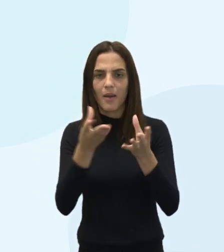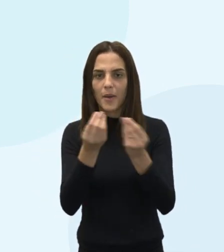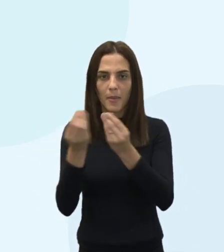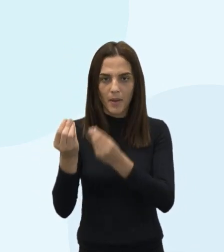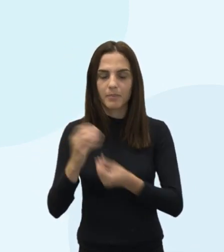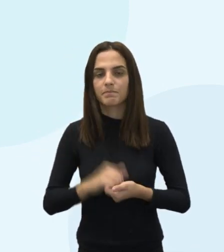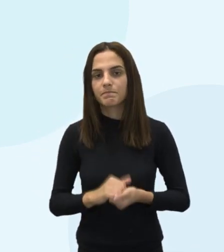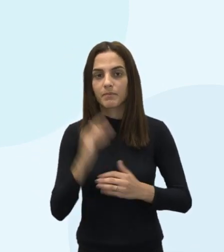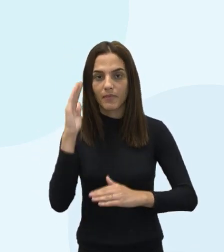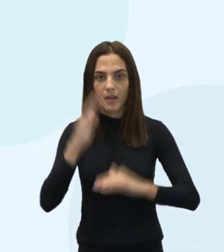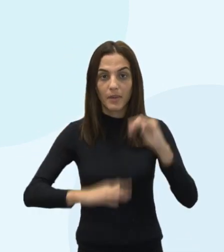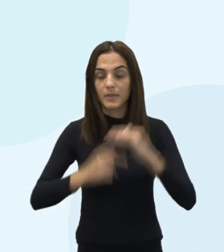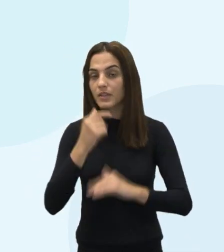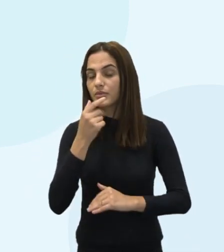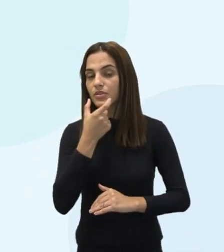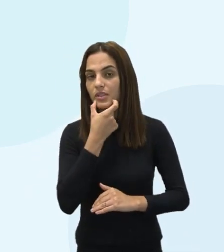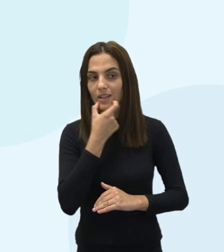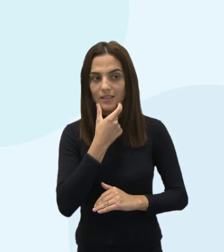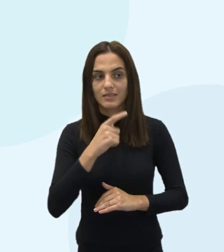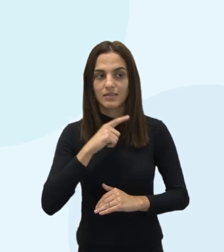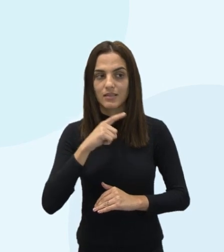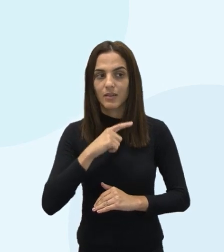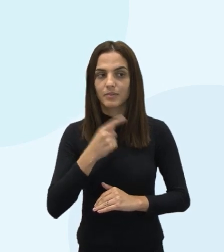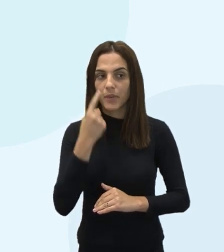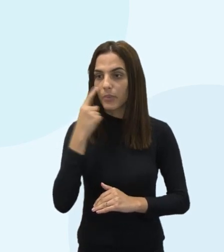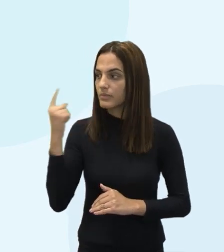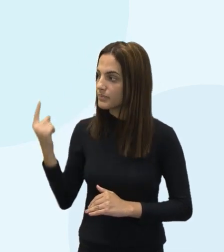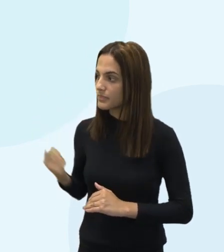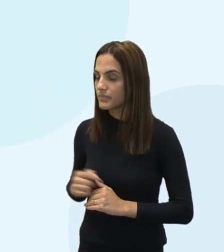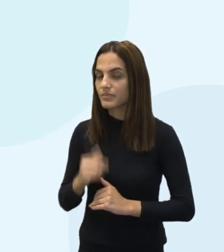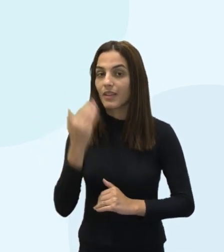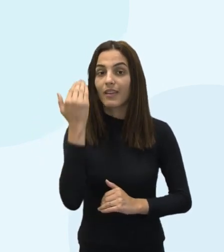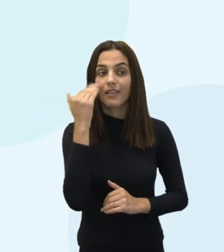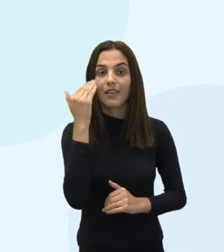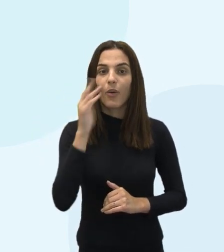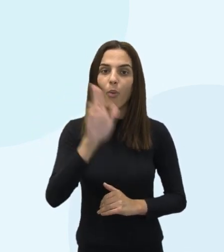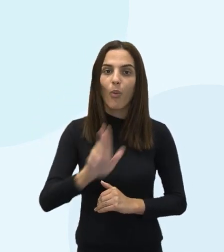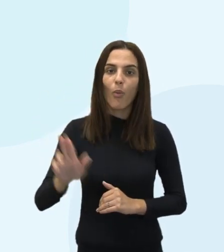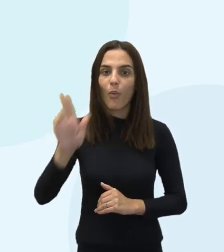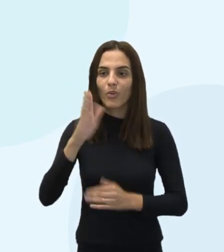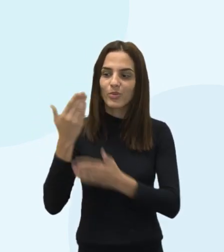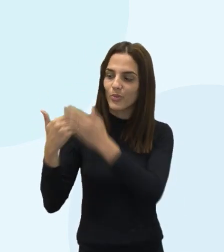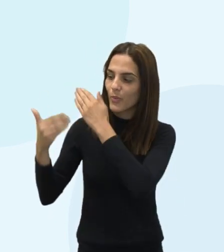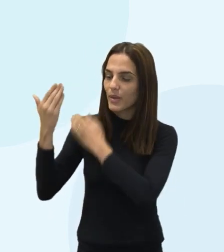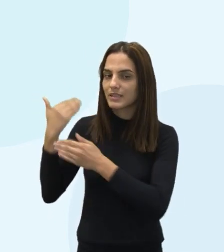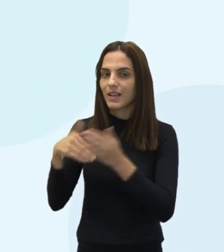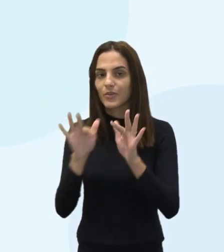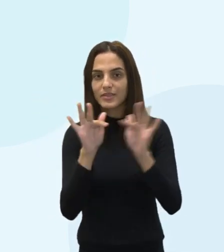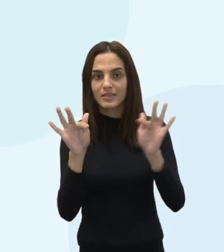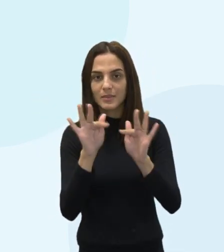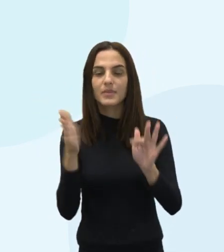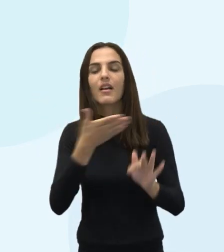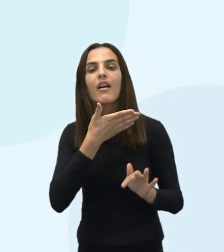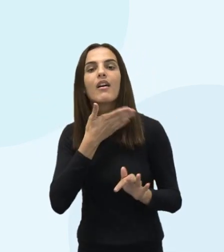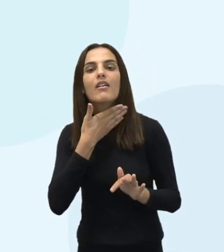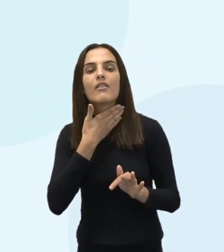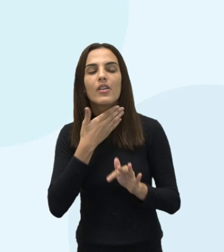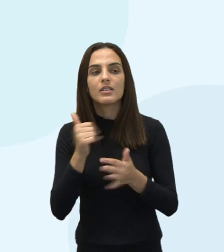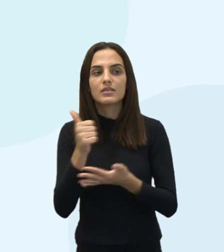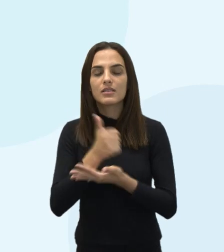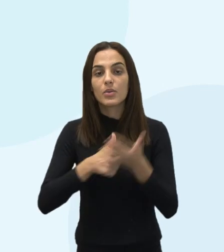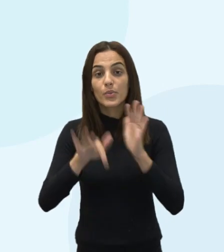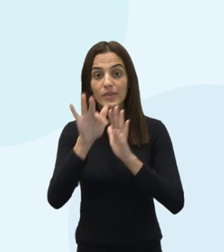aí essa habilidade de inglês. Reconhecer o uso do passado simples e da voz passiva em um